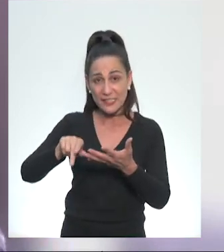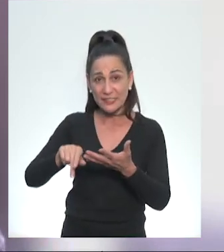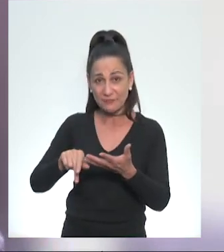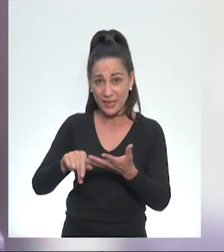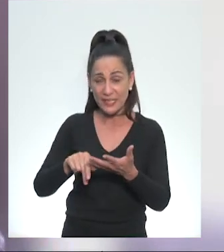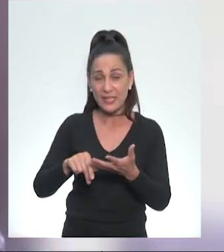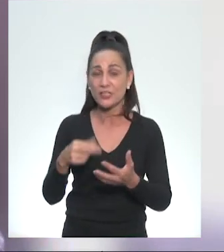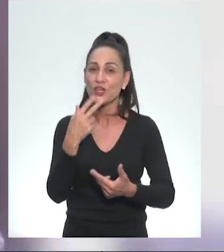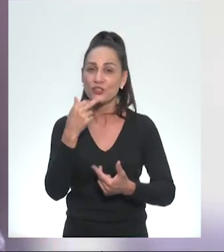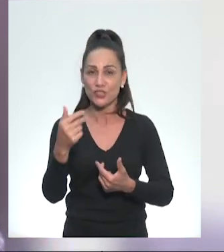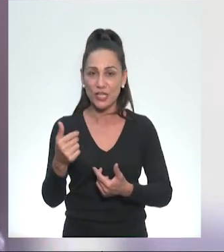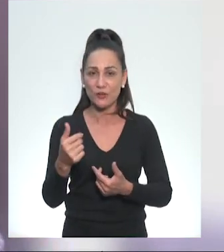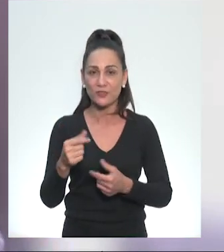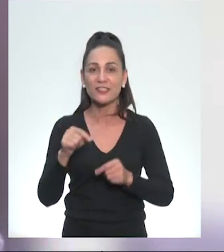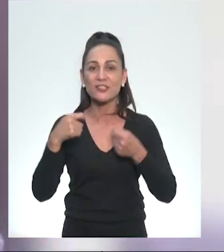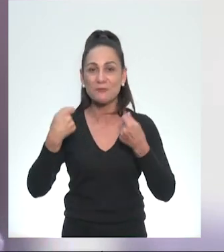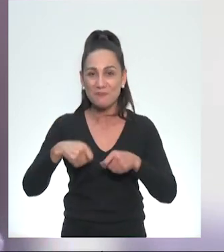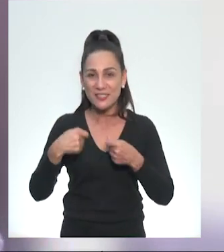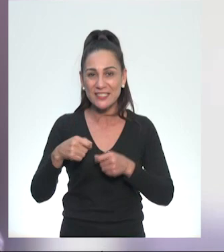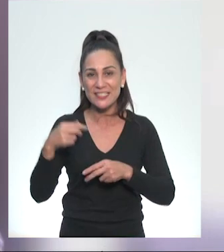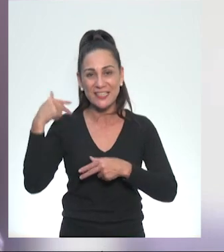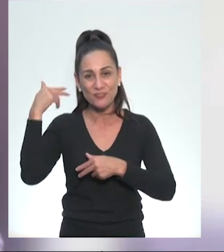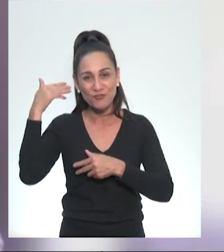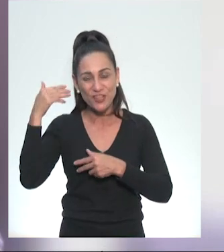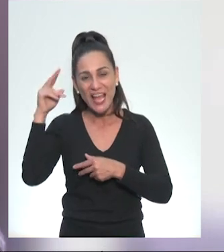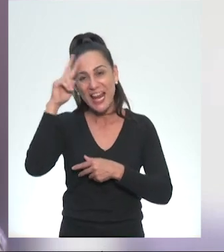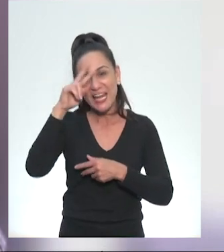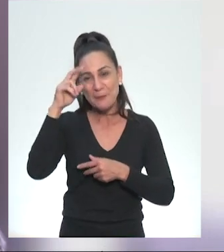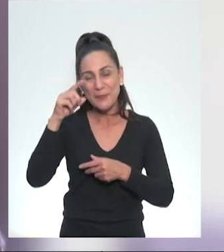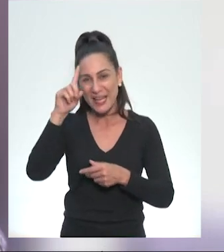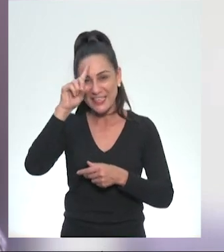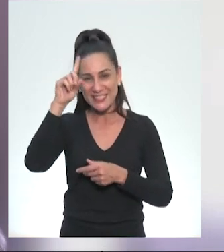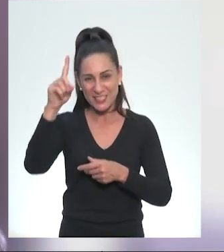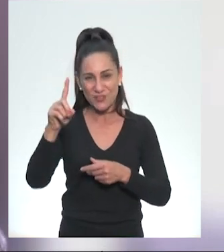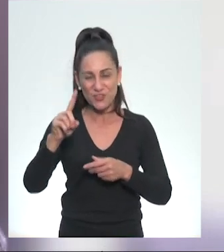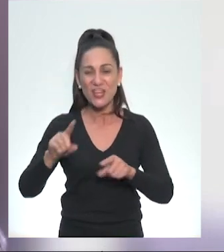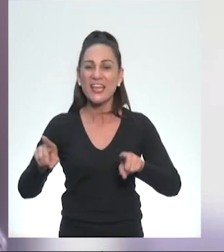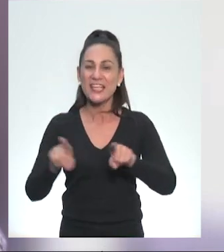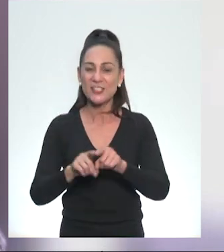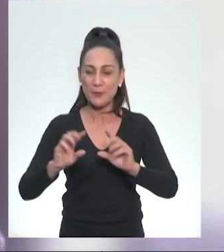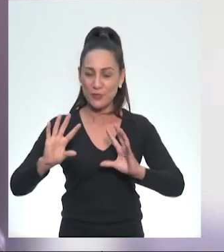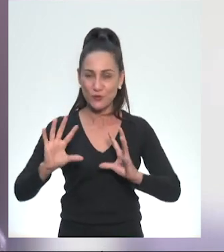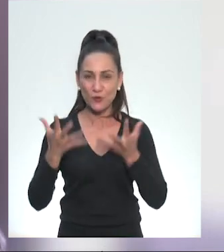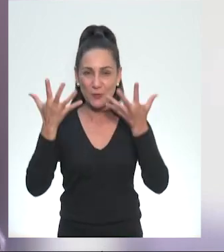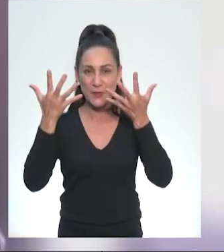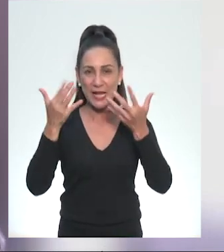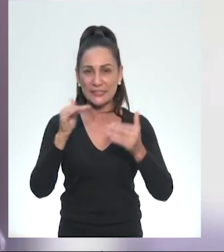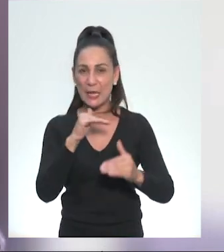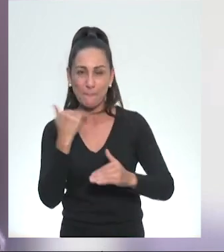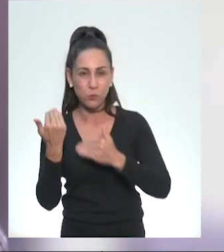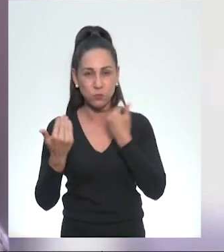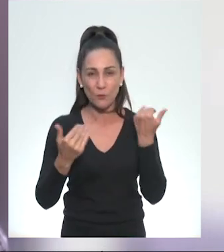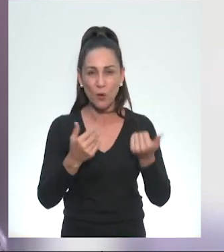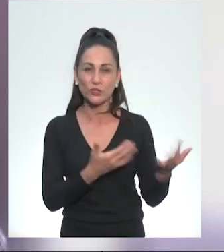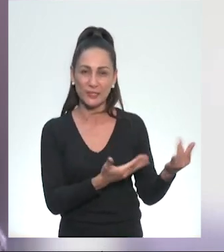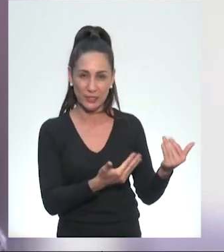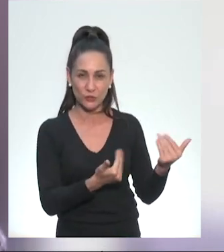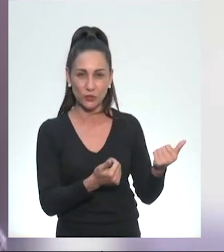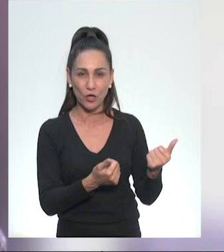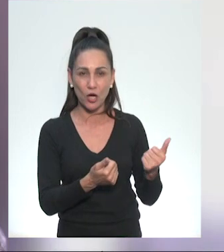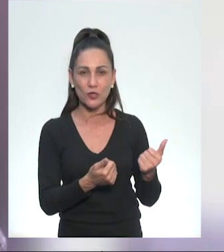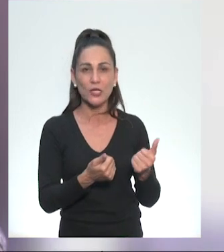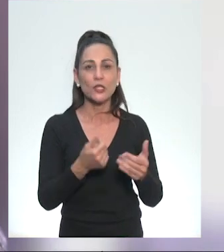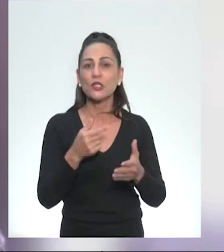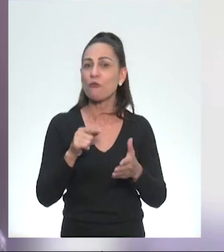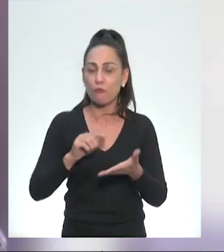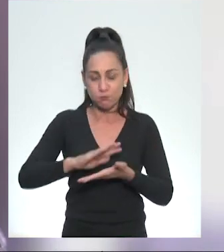Então, eles fazem questão de relembrar esse dia e de comemorar para saber que a morte daqueles jovens não foi em